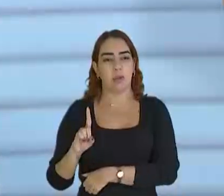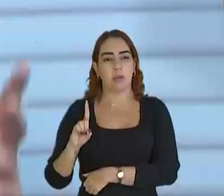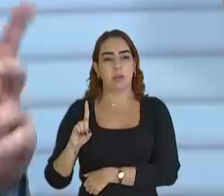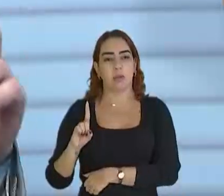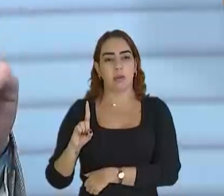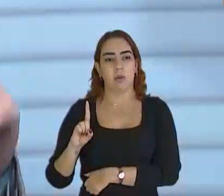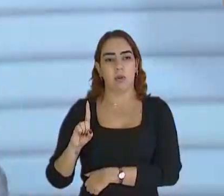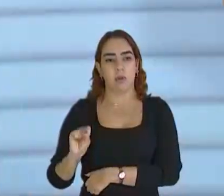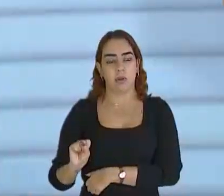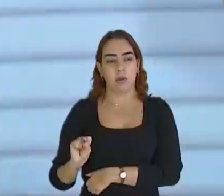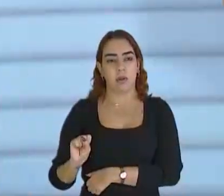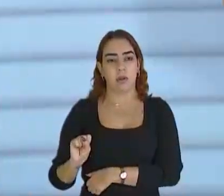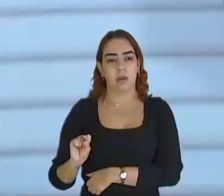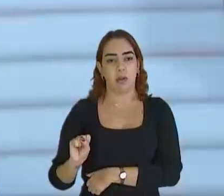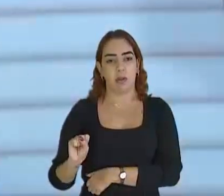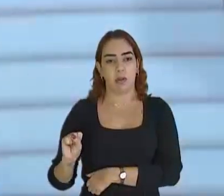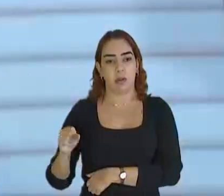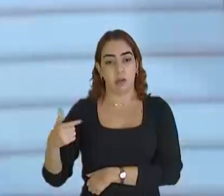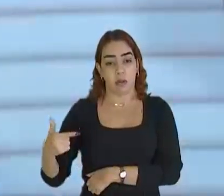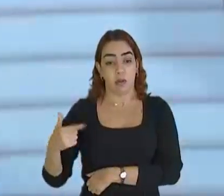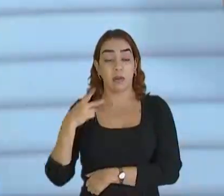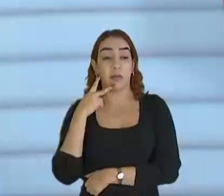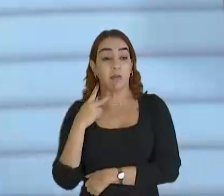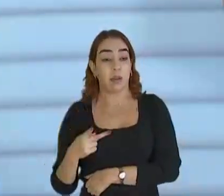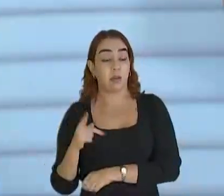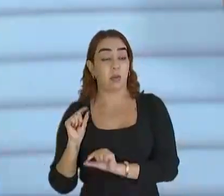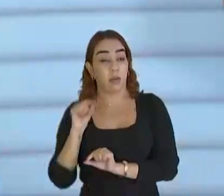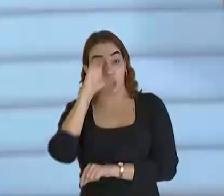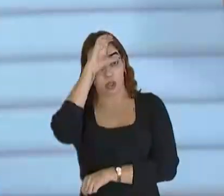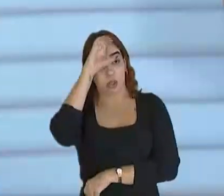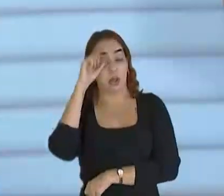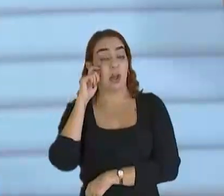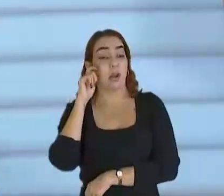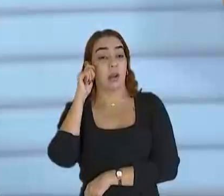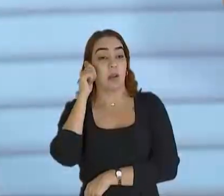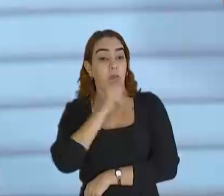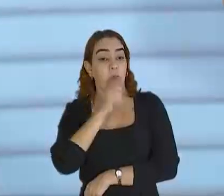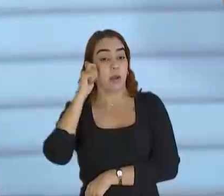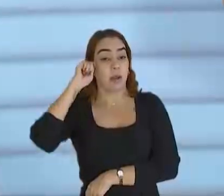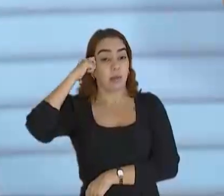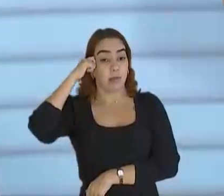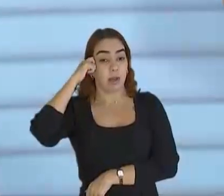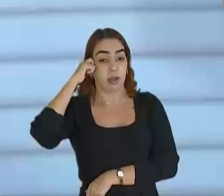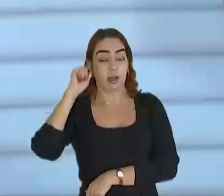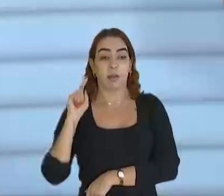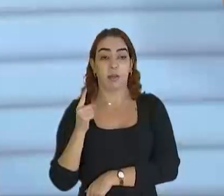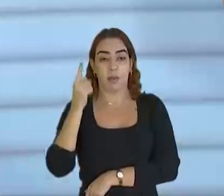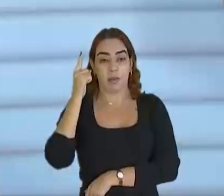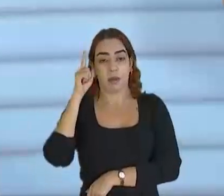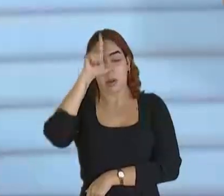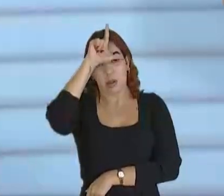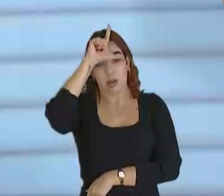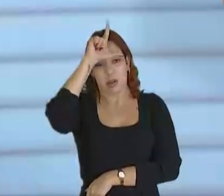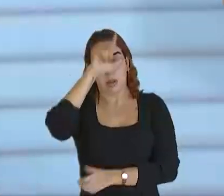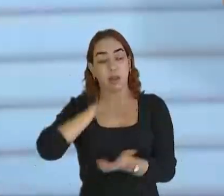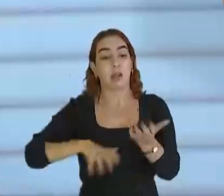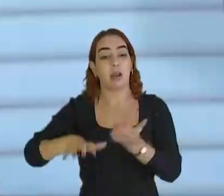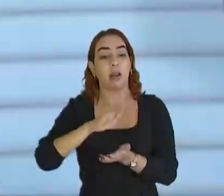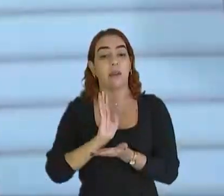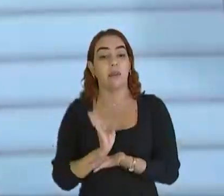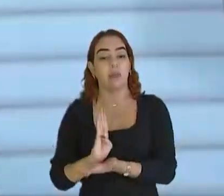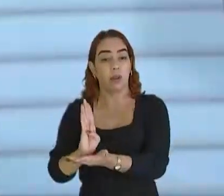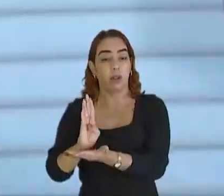1882. Né, eu sempre disse assim, a Preta Tia Simoa, mulher cearense negra, que liderou a primeira greve dos jangadeiros com seu marido, José